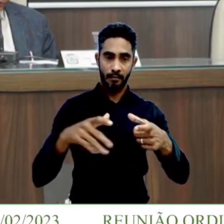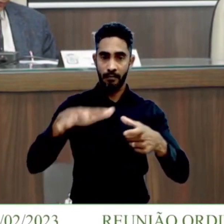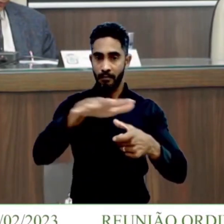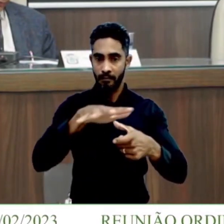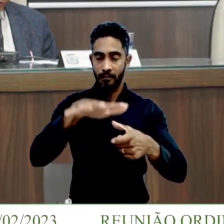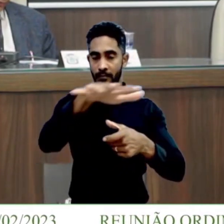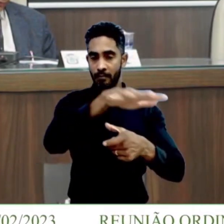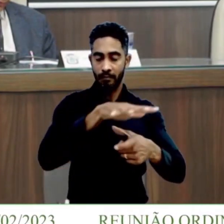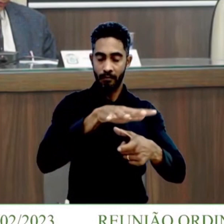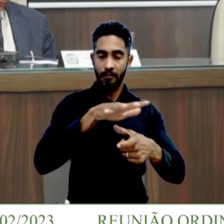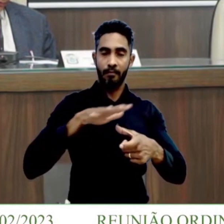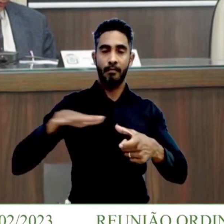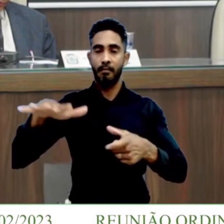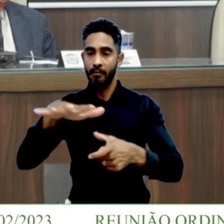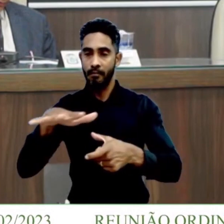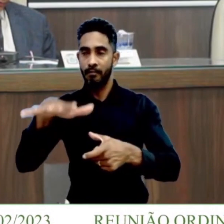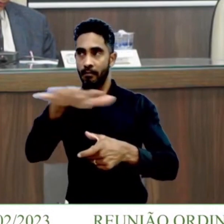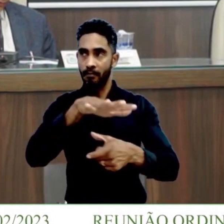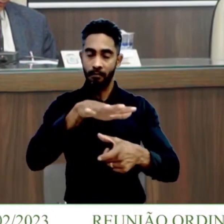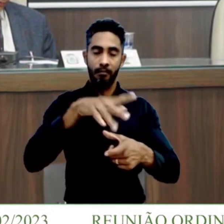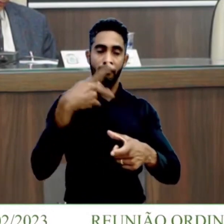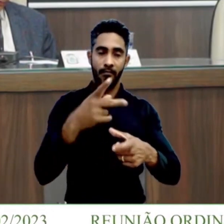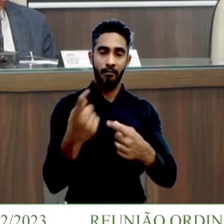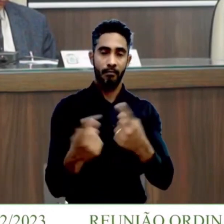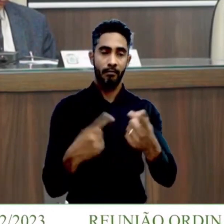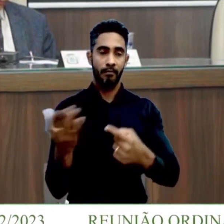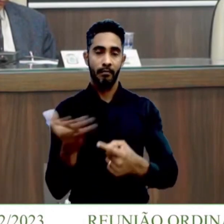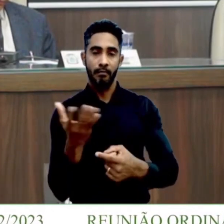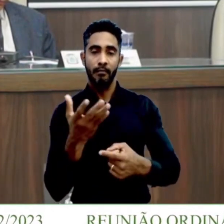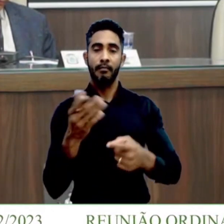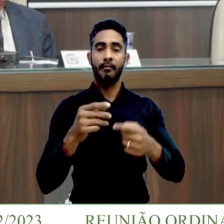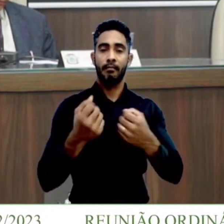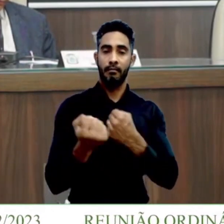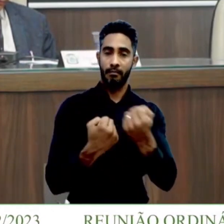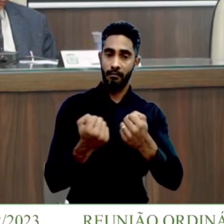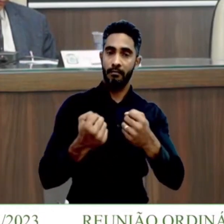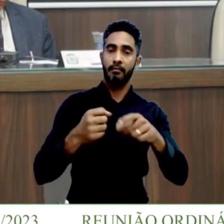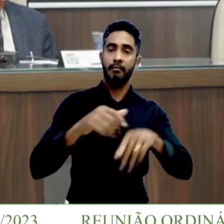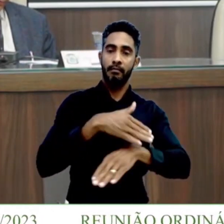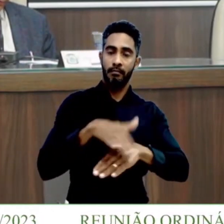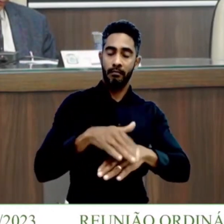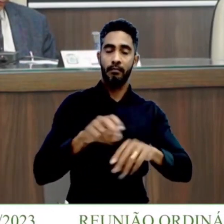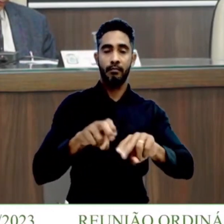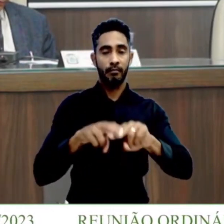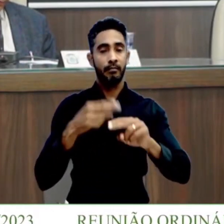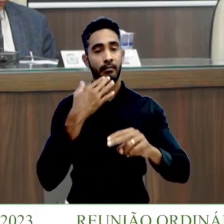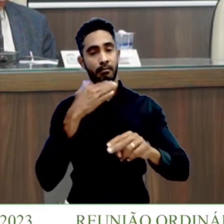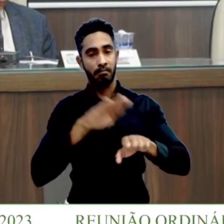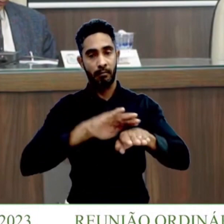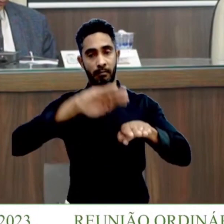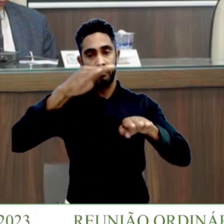loteamento Pedro Alexandre e bairro Algodões 2. Sala das sessões, 6 de fevereiro de 2023.